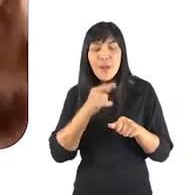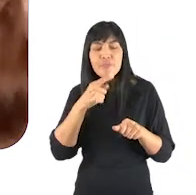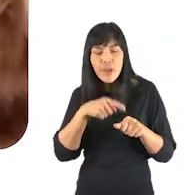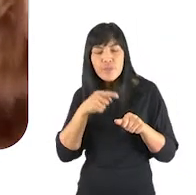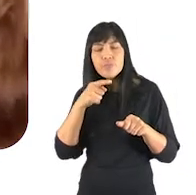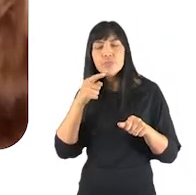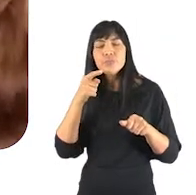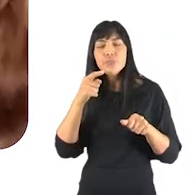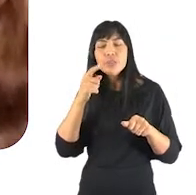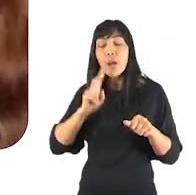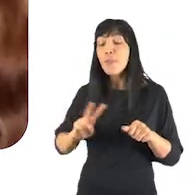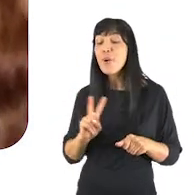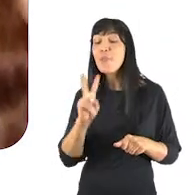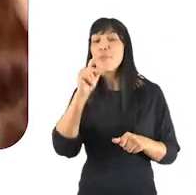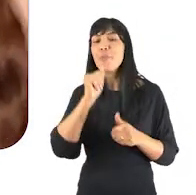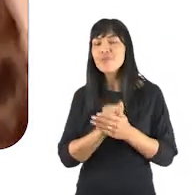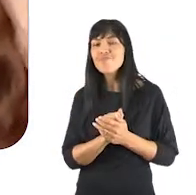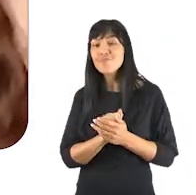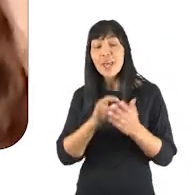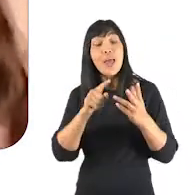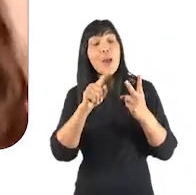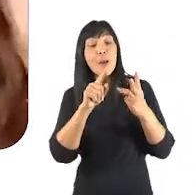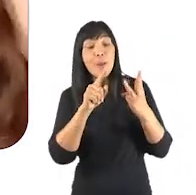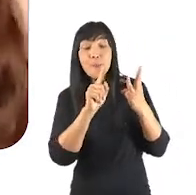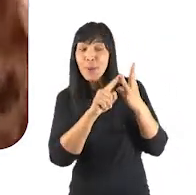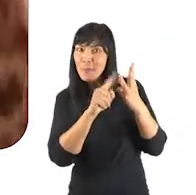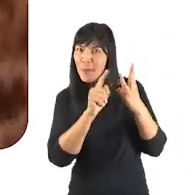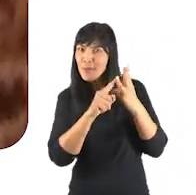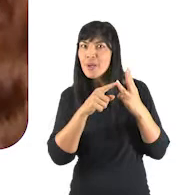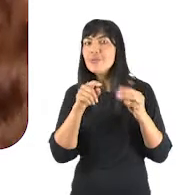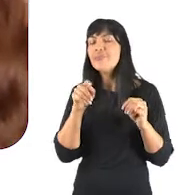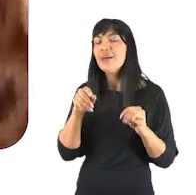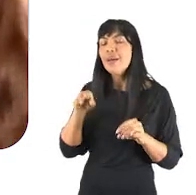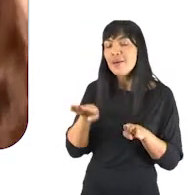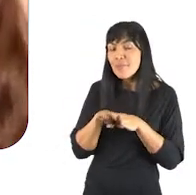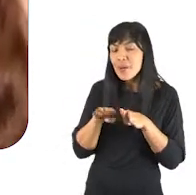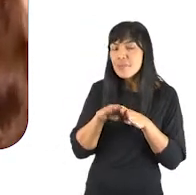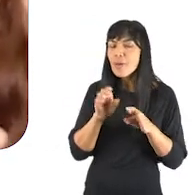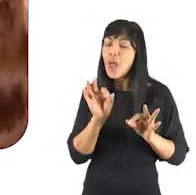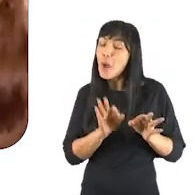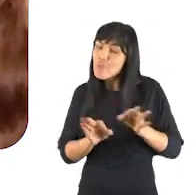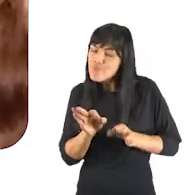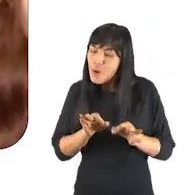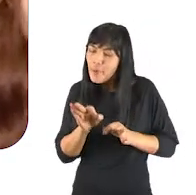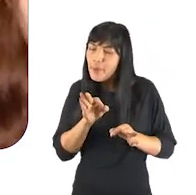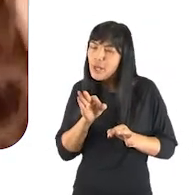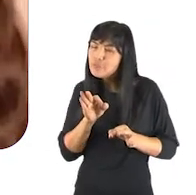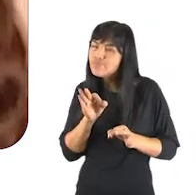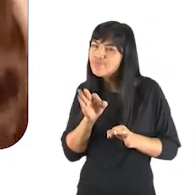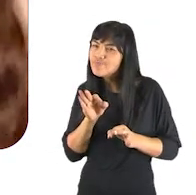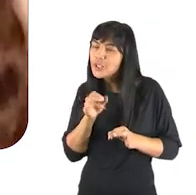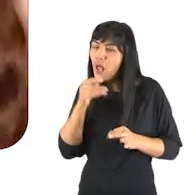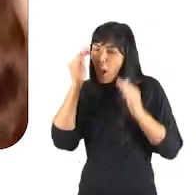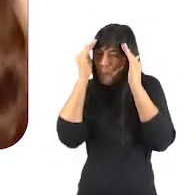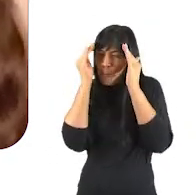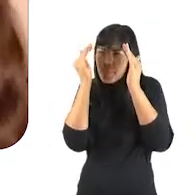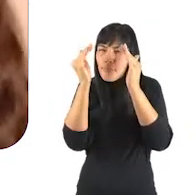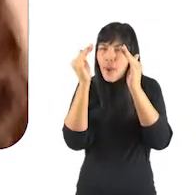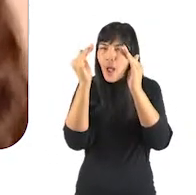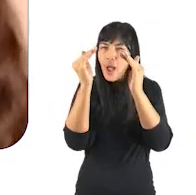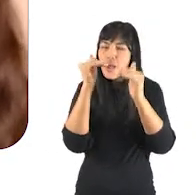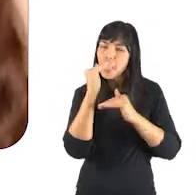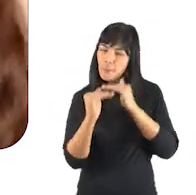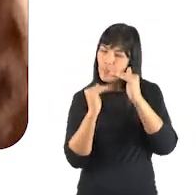à sua proposta de valor. E a gente pensa também que a terceira dimensão seria uma organização cada vez mais focada